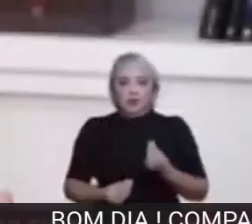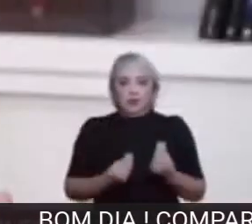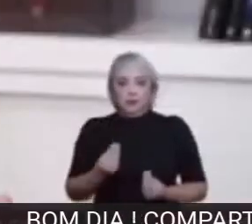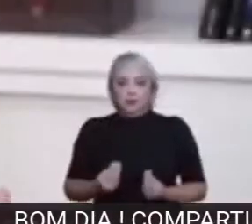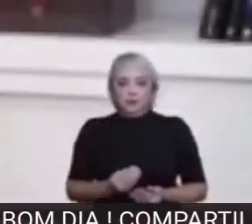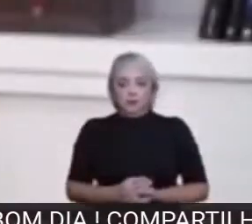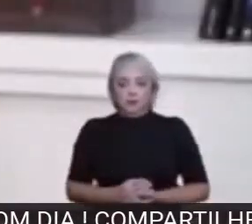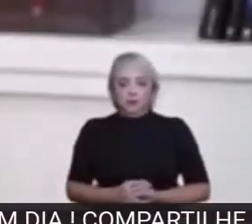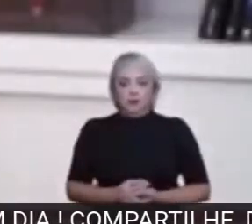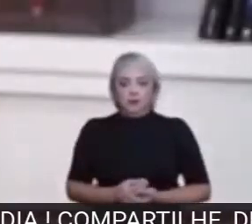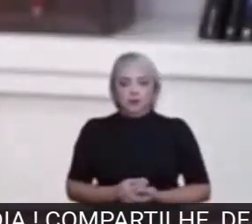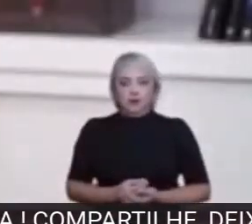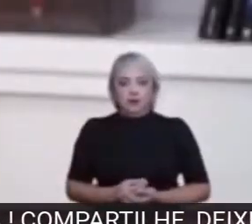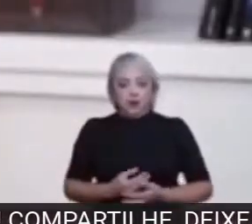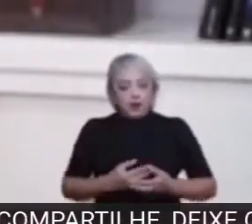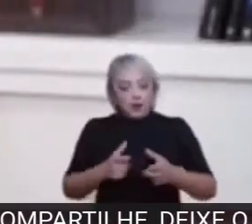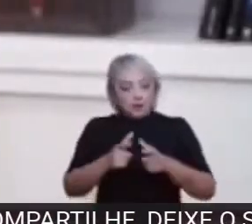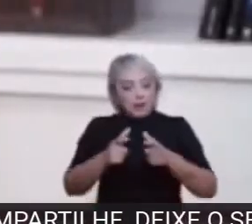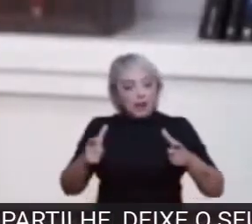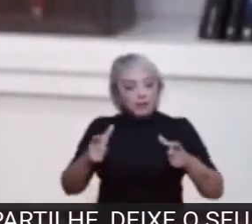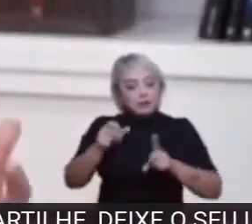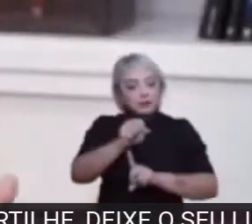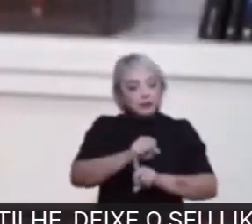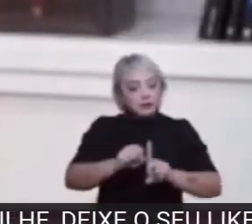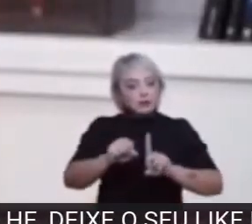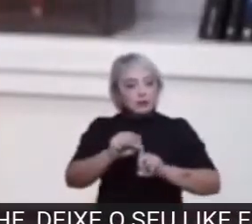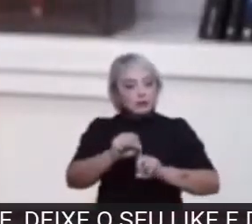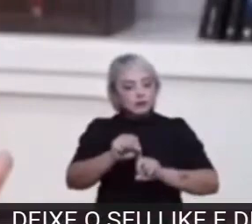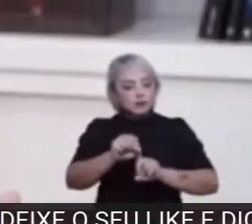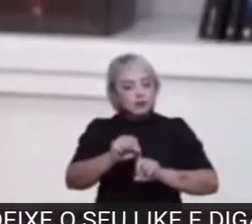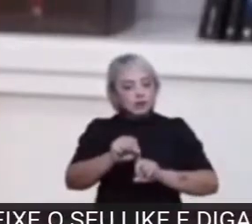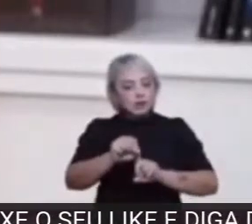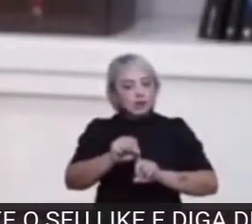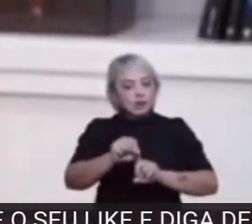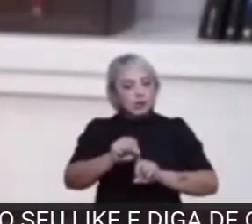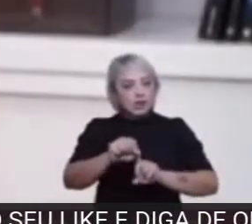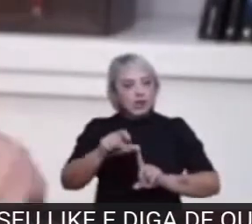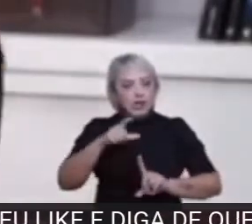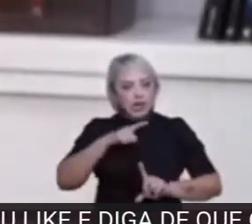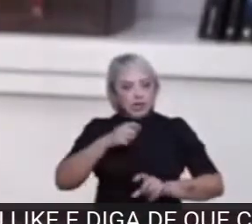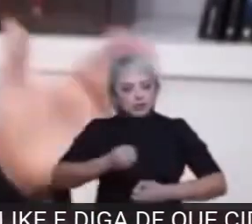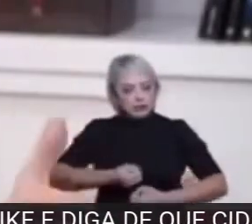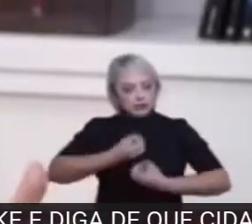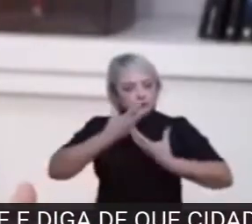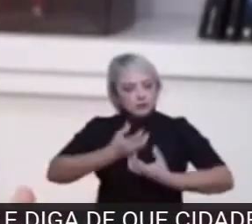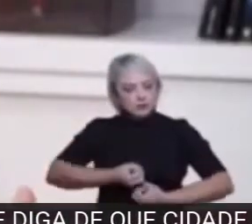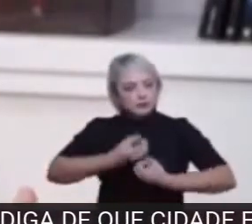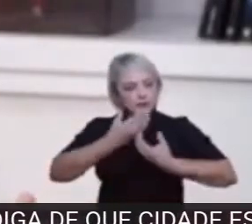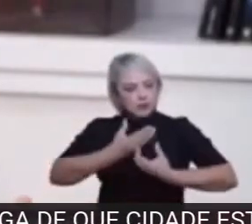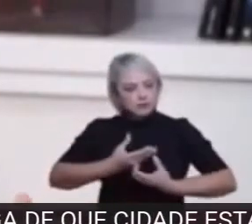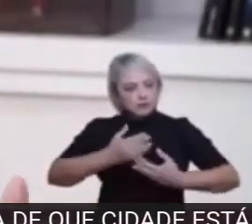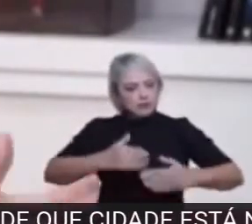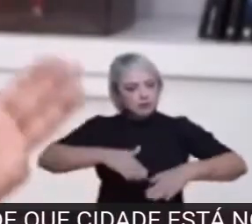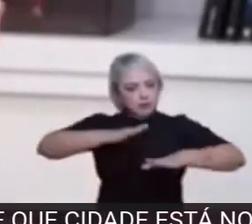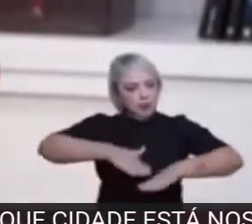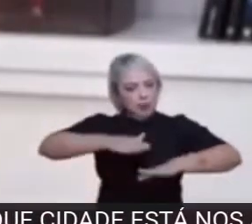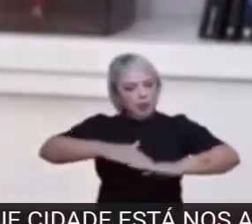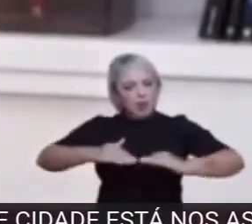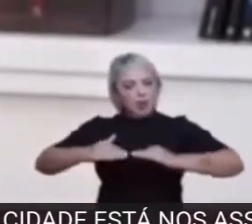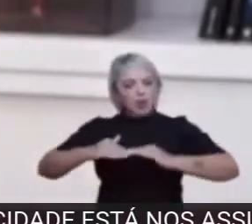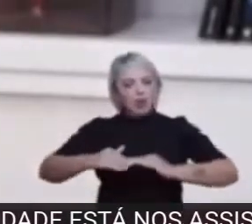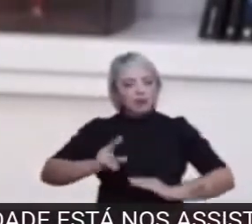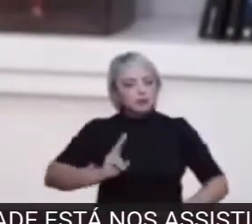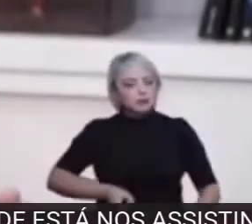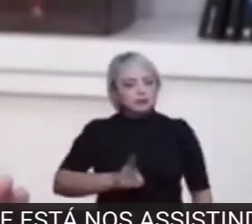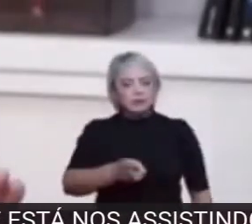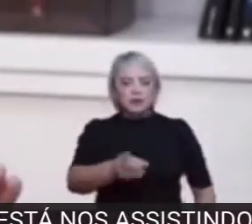sociedade. A maioria da sociedade está se manifestando democraticamente, como sempre se manifestou.